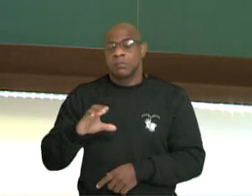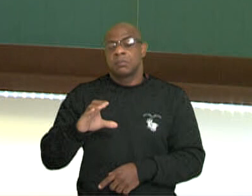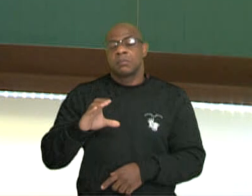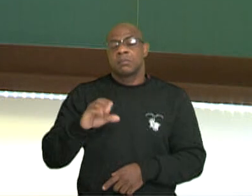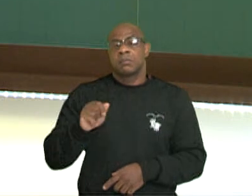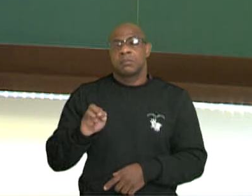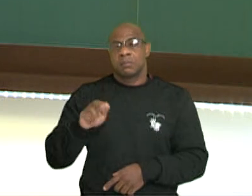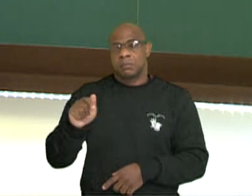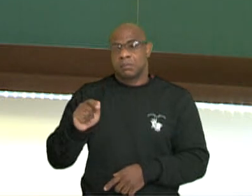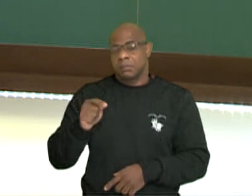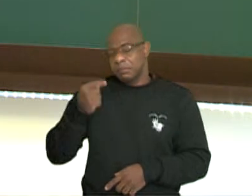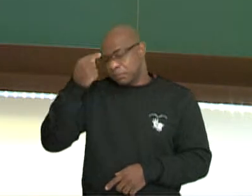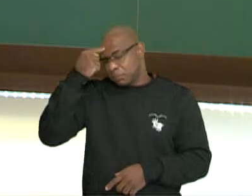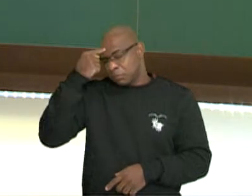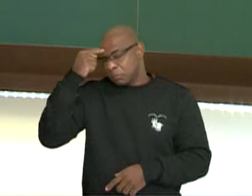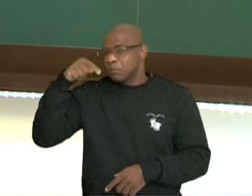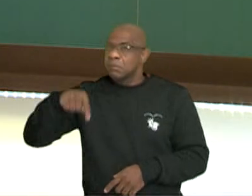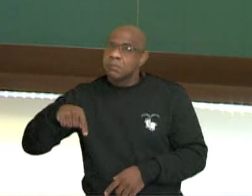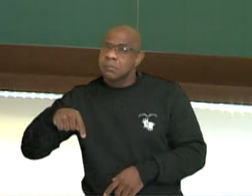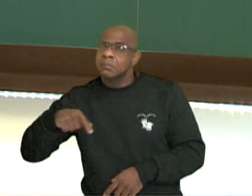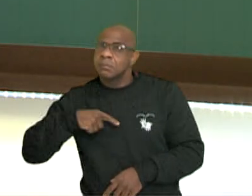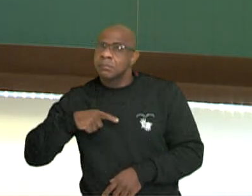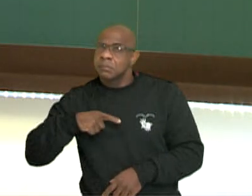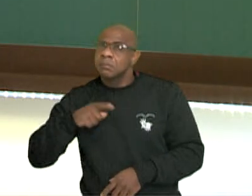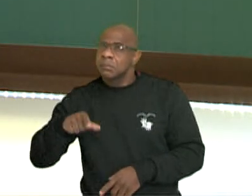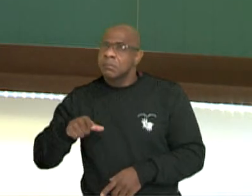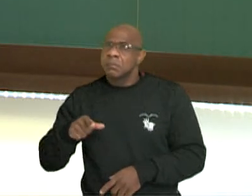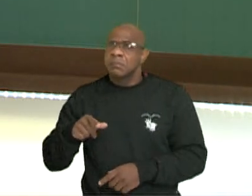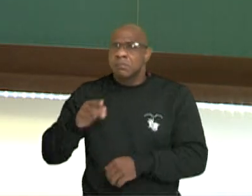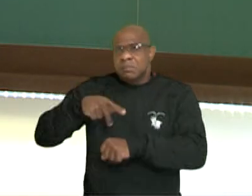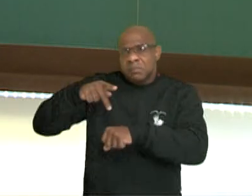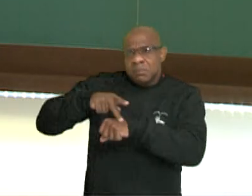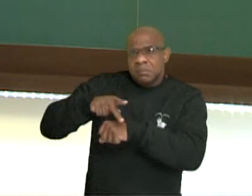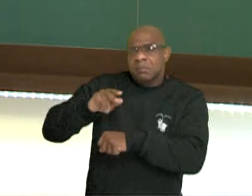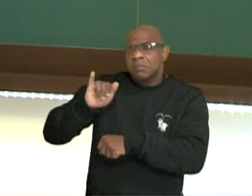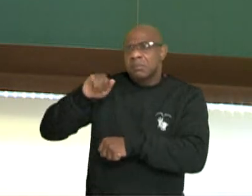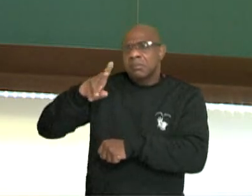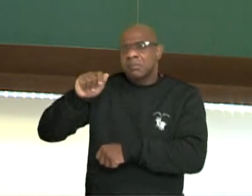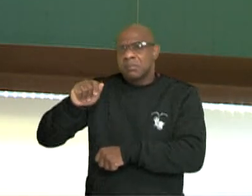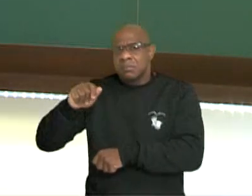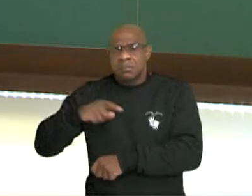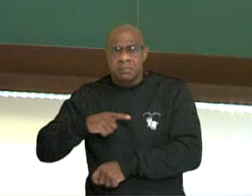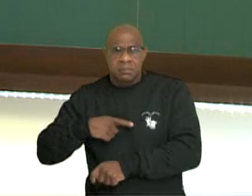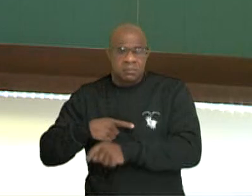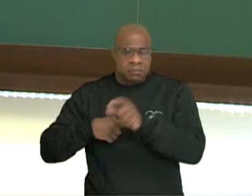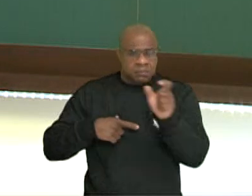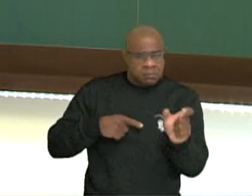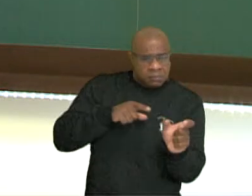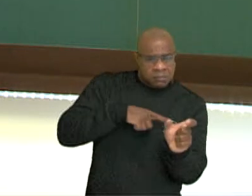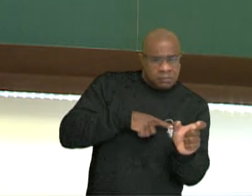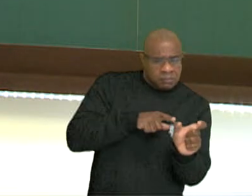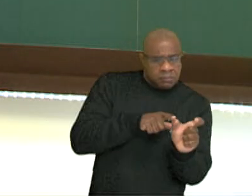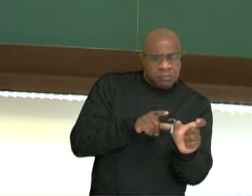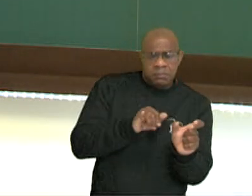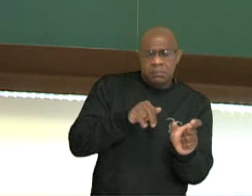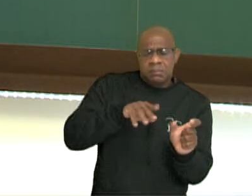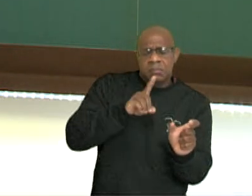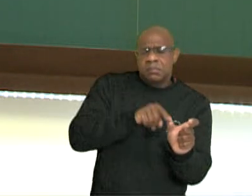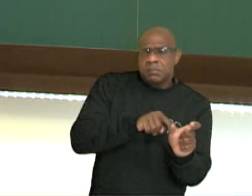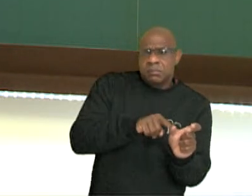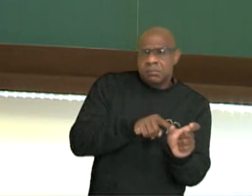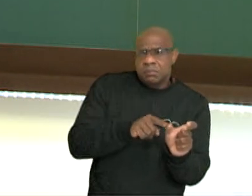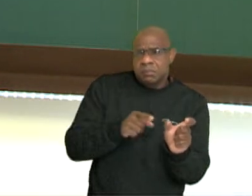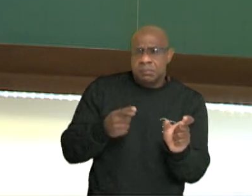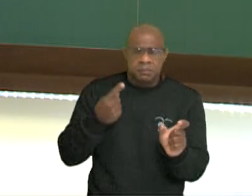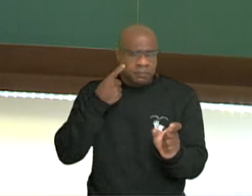encontrado a metade do caminho, um mega continente americano. Devaneios à parte, mas primeiramente ele achou, inclusive, que era o paraíso do Éden.